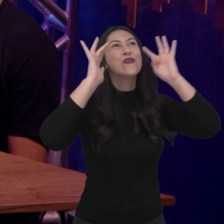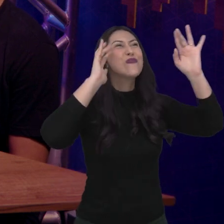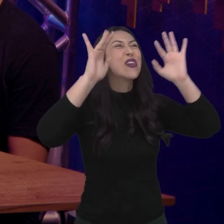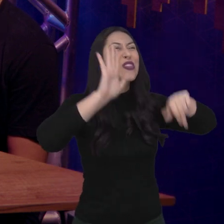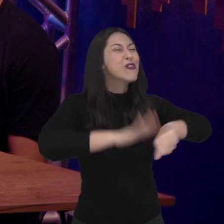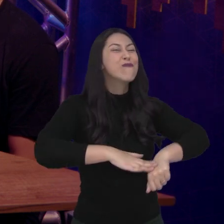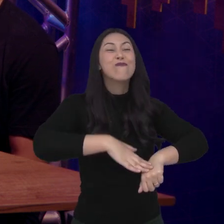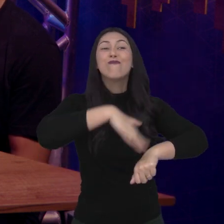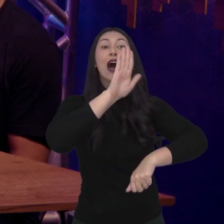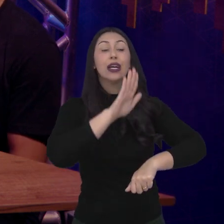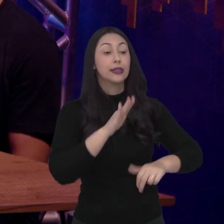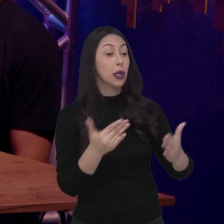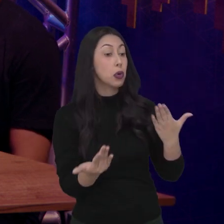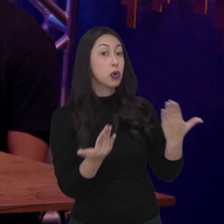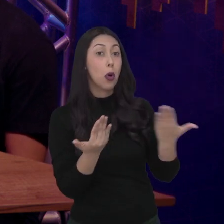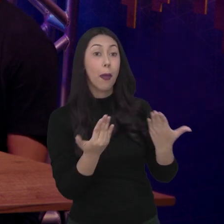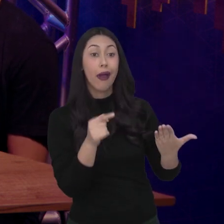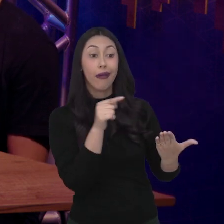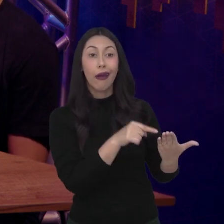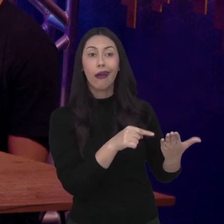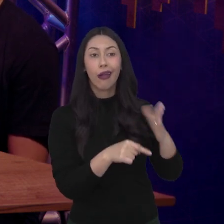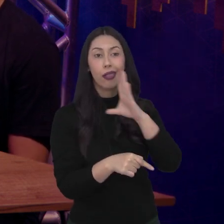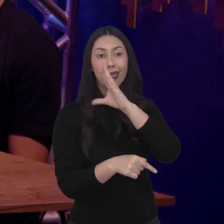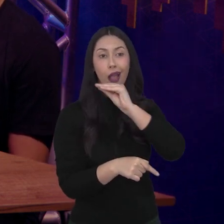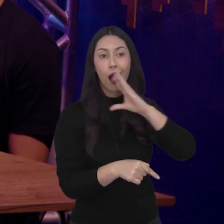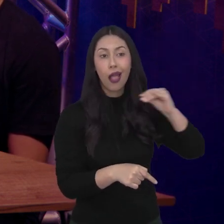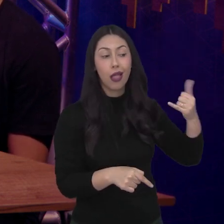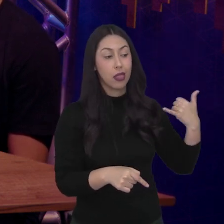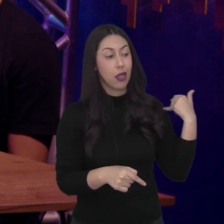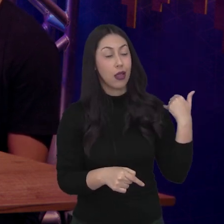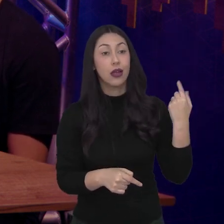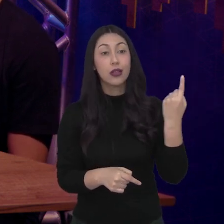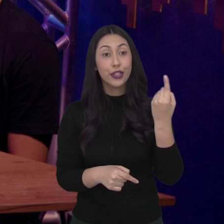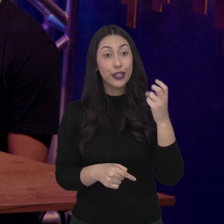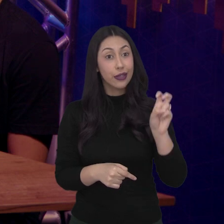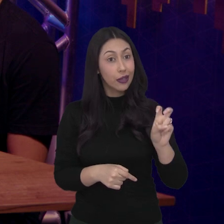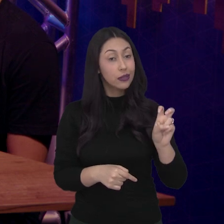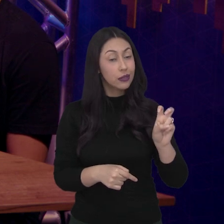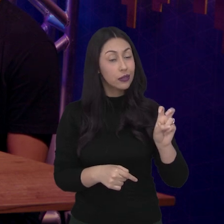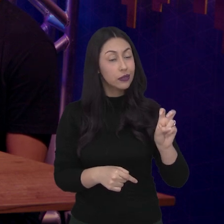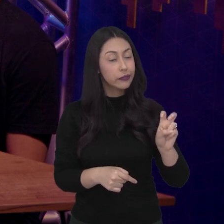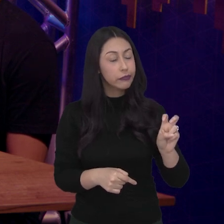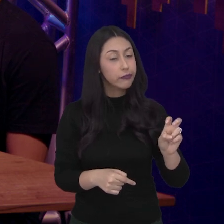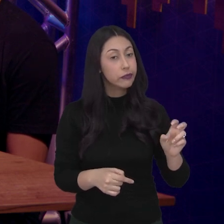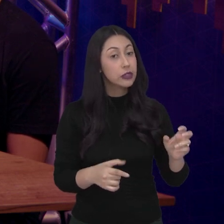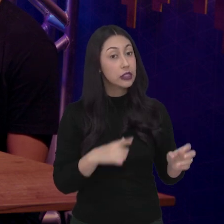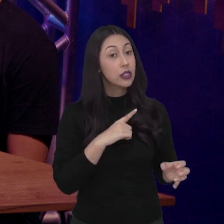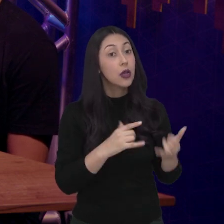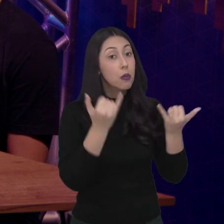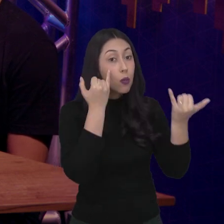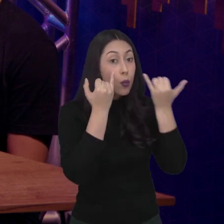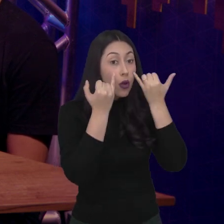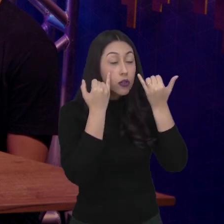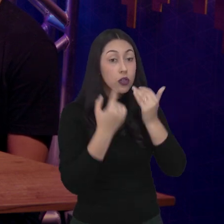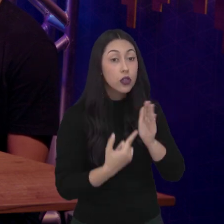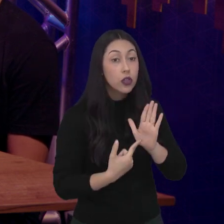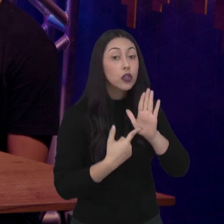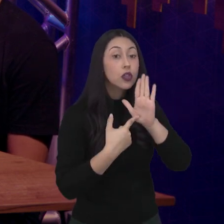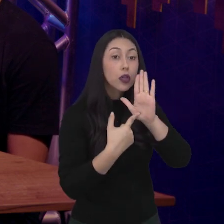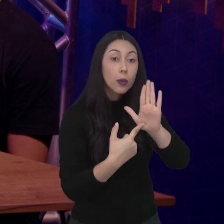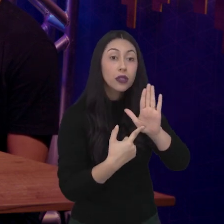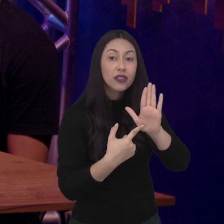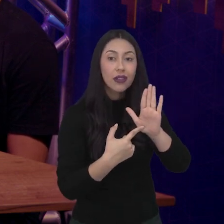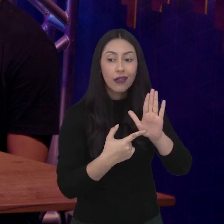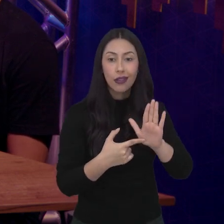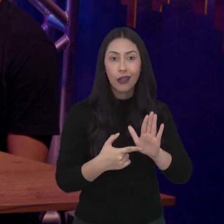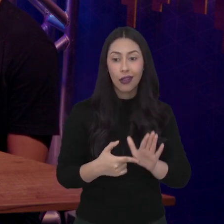imaginativas, né, mais criativas do que adolescentes de 15 anos. A gente vai ter aqui, né, uma informação de que acontece uma